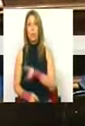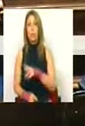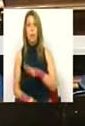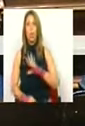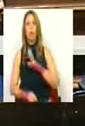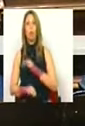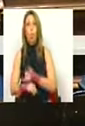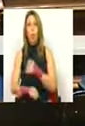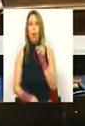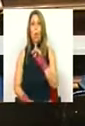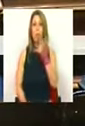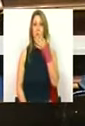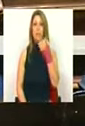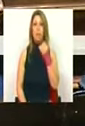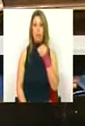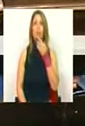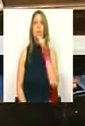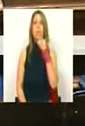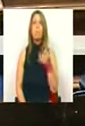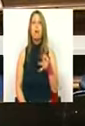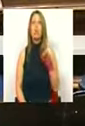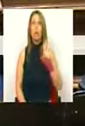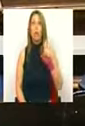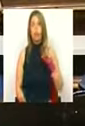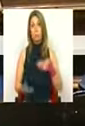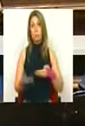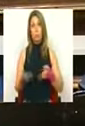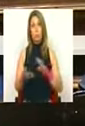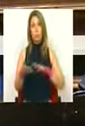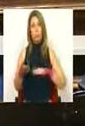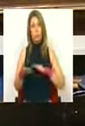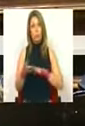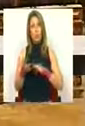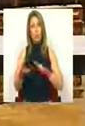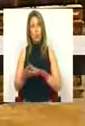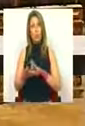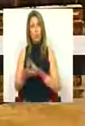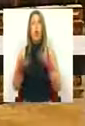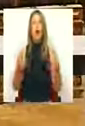Judiciária que entraram agora, mas para quando é que vamos ter efetivos reforços? Muito obrigada, Sr. Ministro.